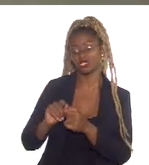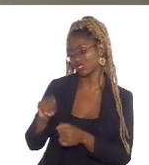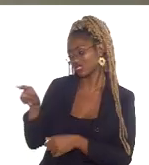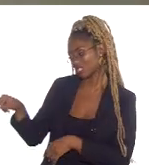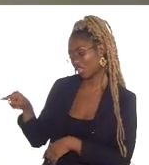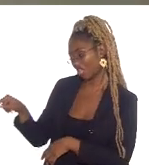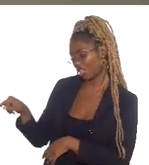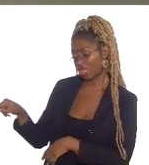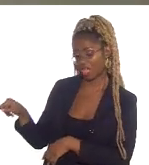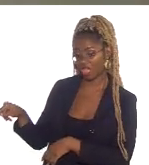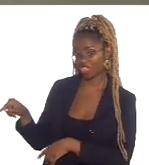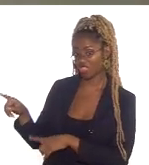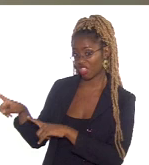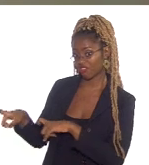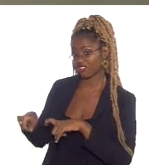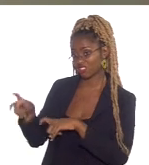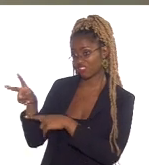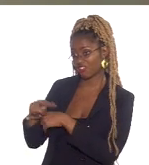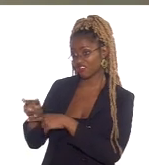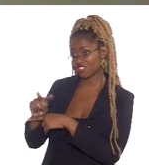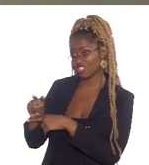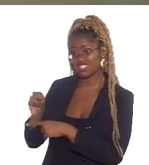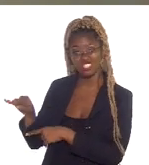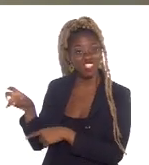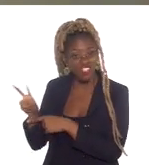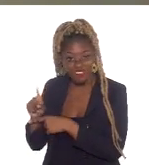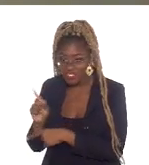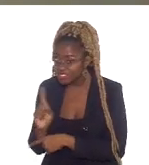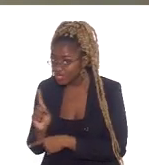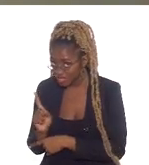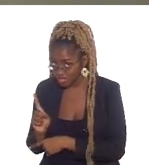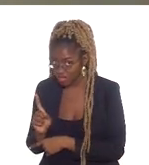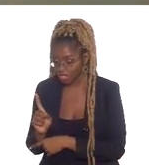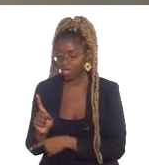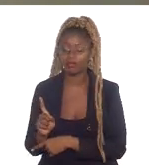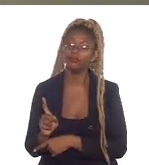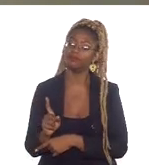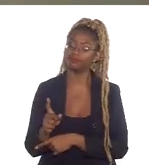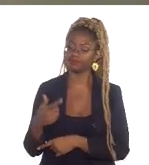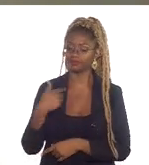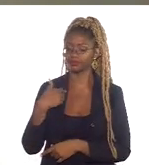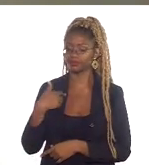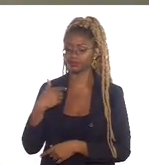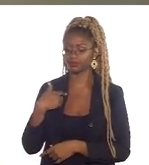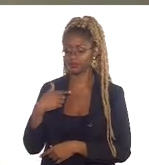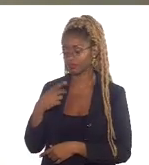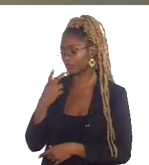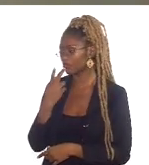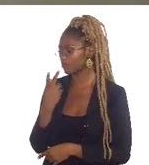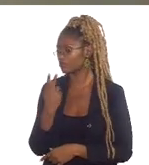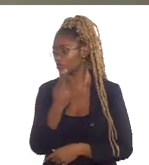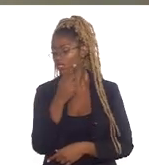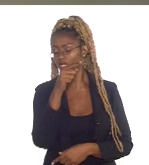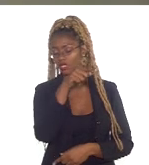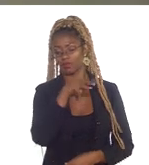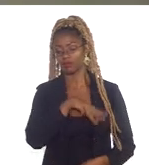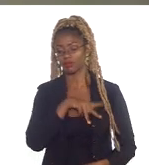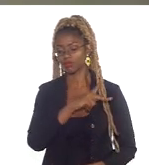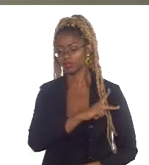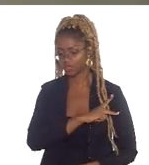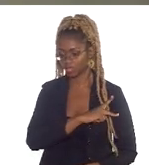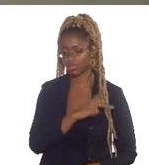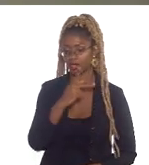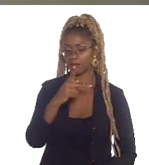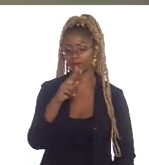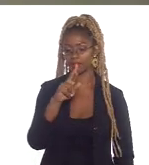fiscalizar, porque se ela não fiscalizar, eu estarei oficiando ao Ministério Público por